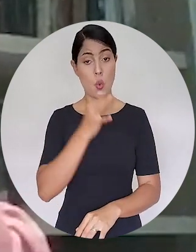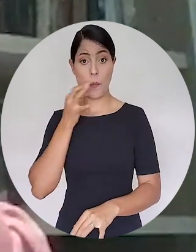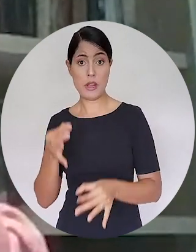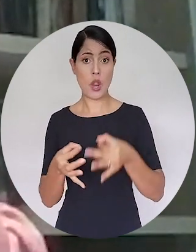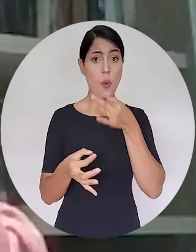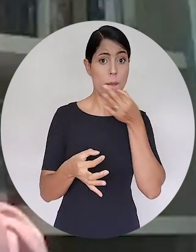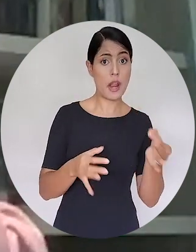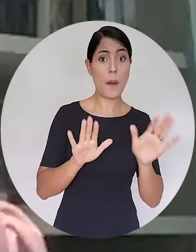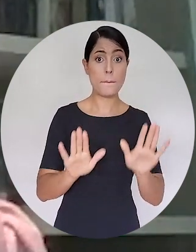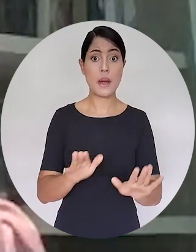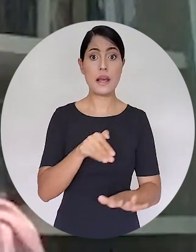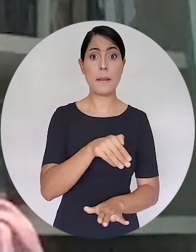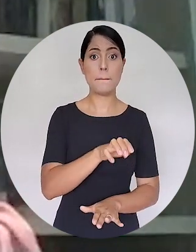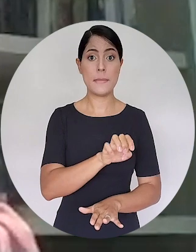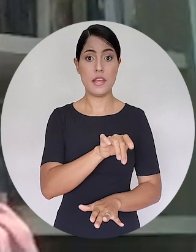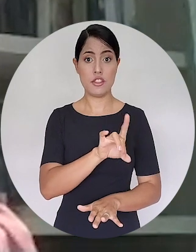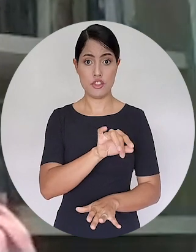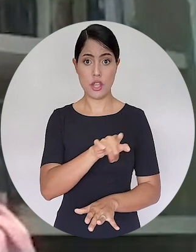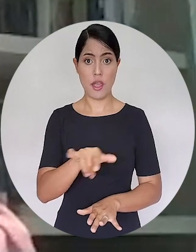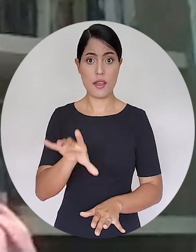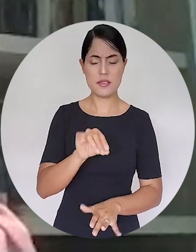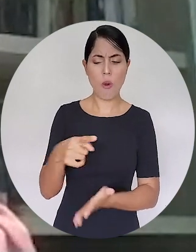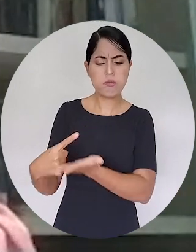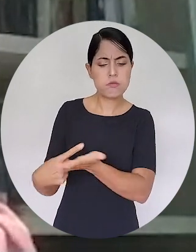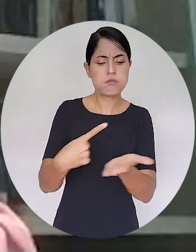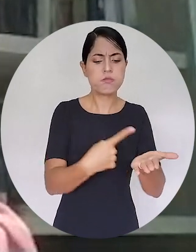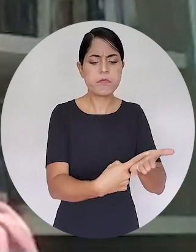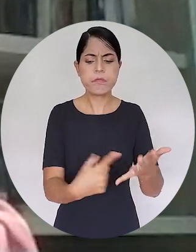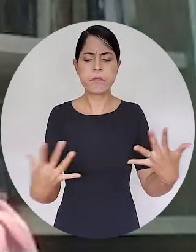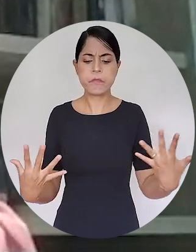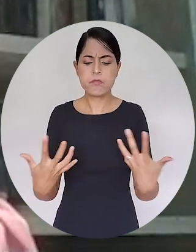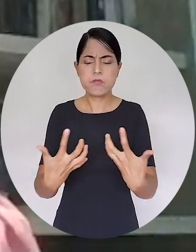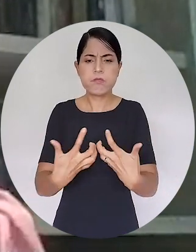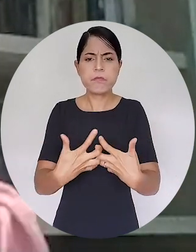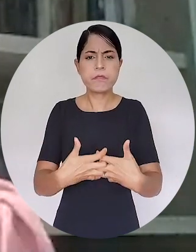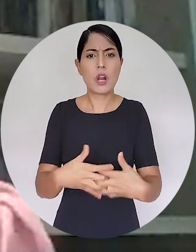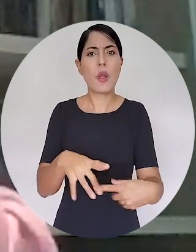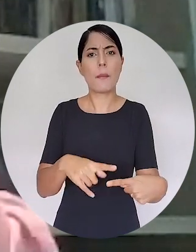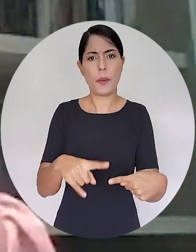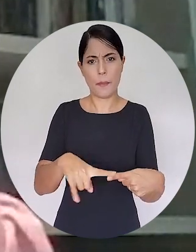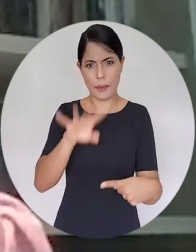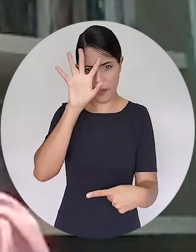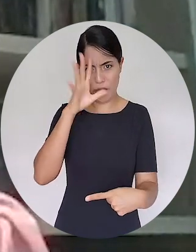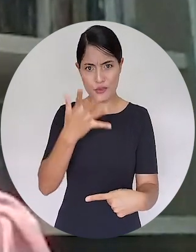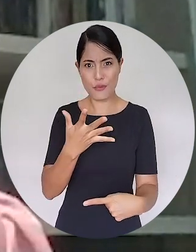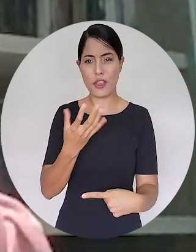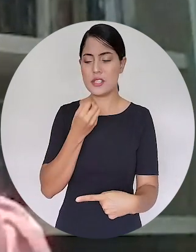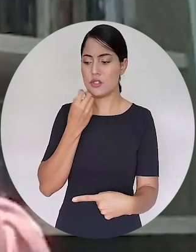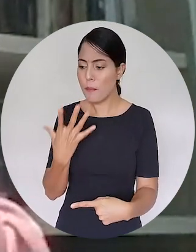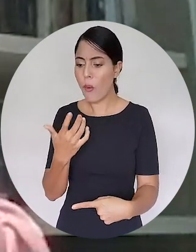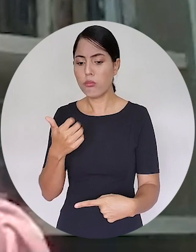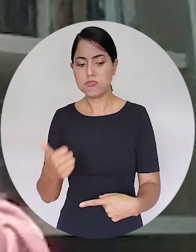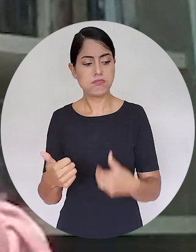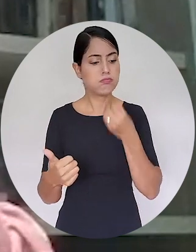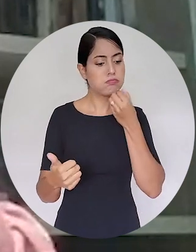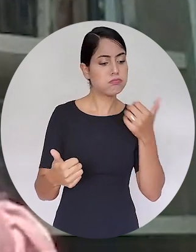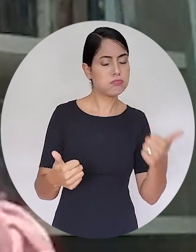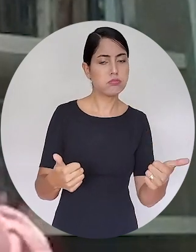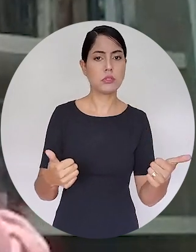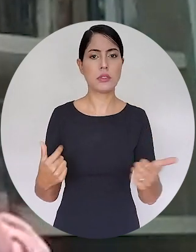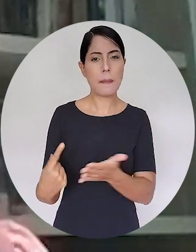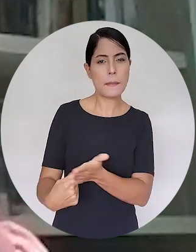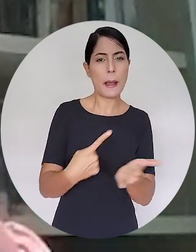está defendendo o seu ponto de vista, cada um está defendendo o seu cliente, mas a ideia é construir uma solução que funcione para todo mundo